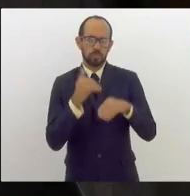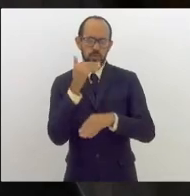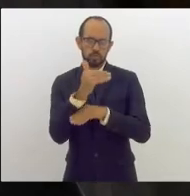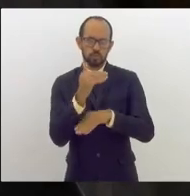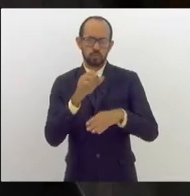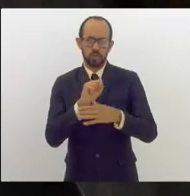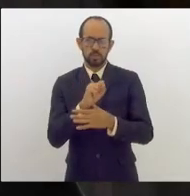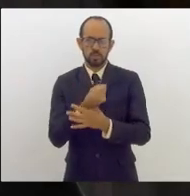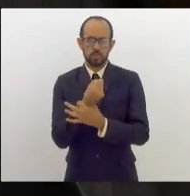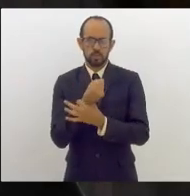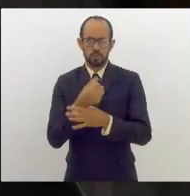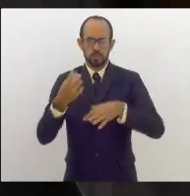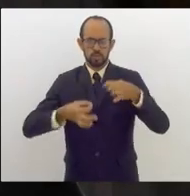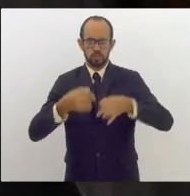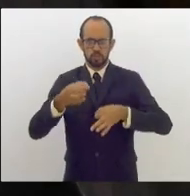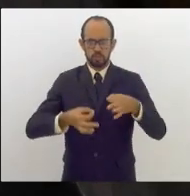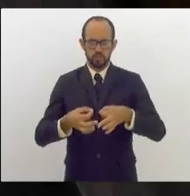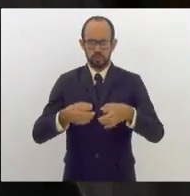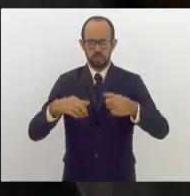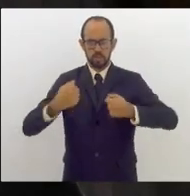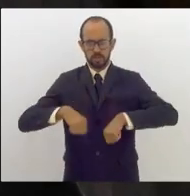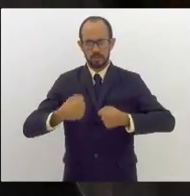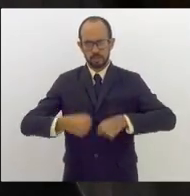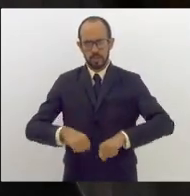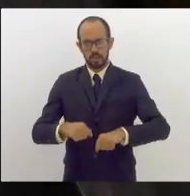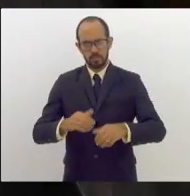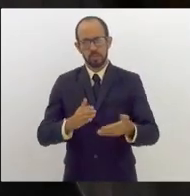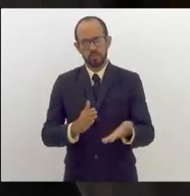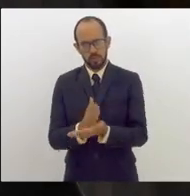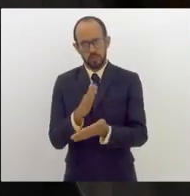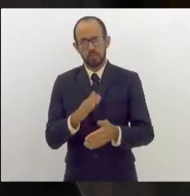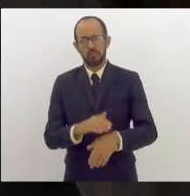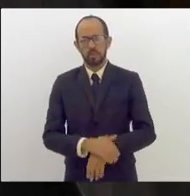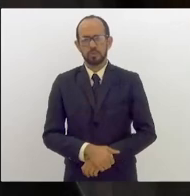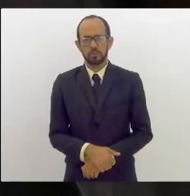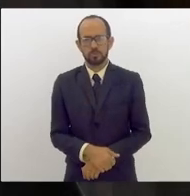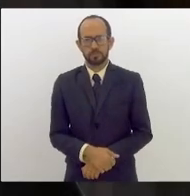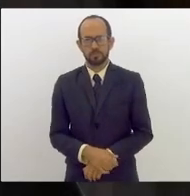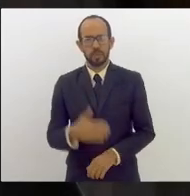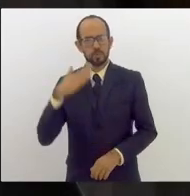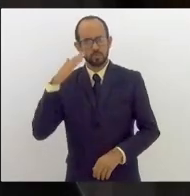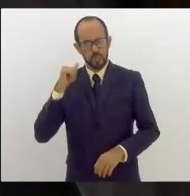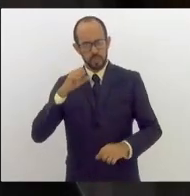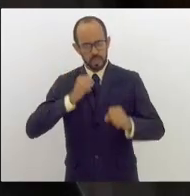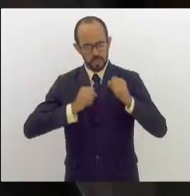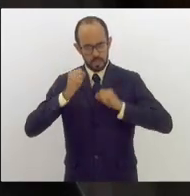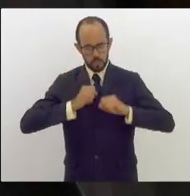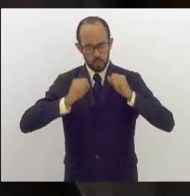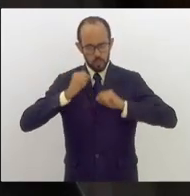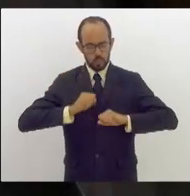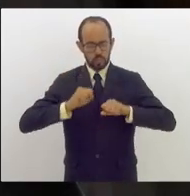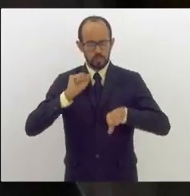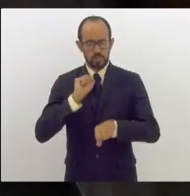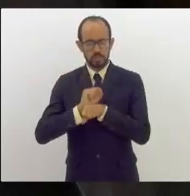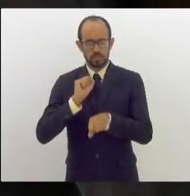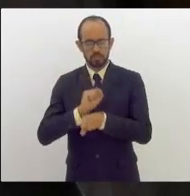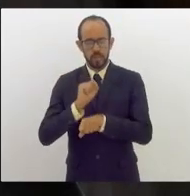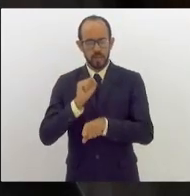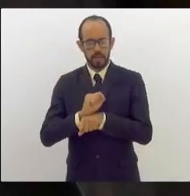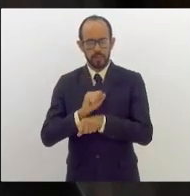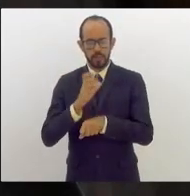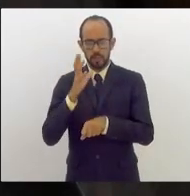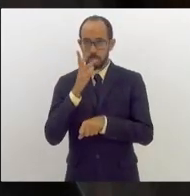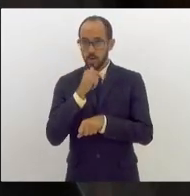necessária que ele que se dedicou fez o concurso e foi aprovado eu sei que a angústia e a espera são longas eh Mas